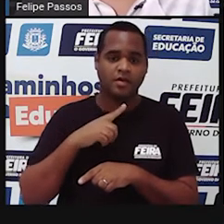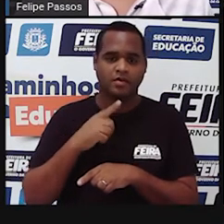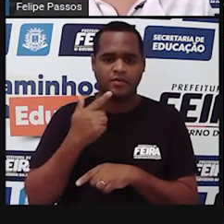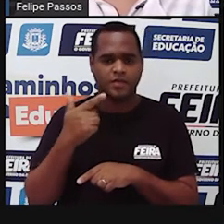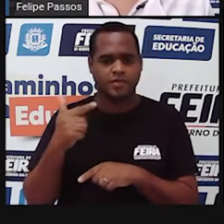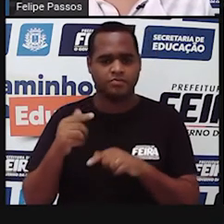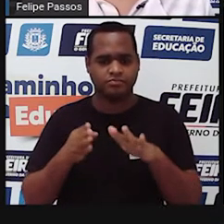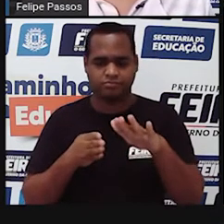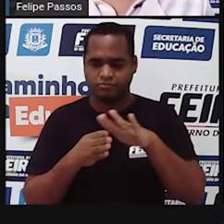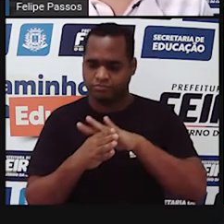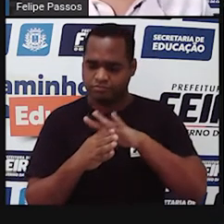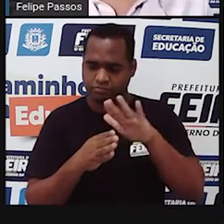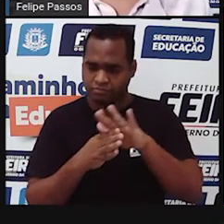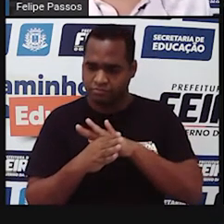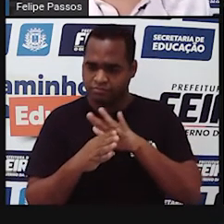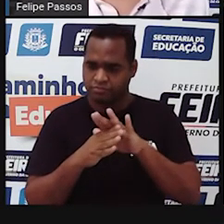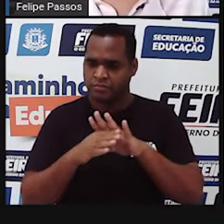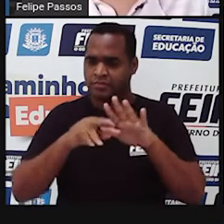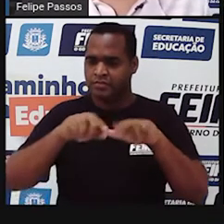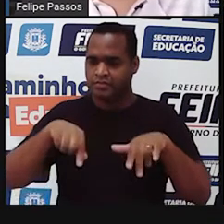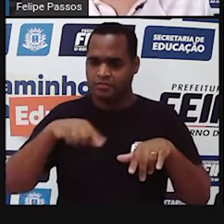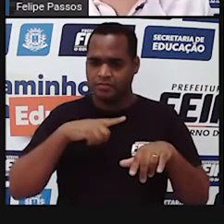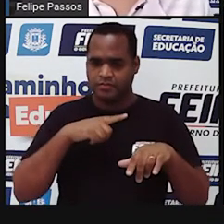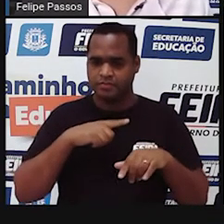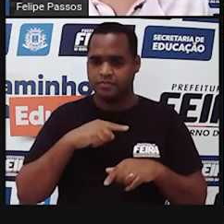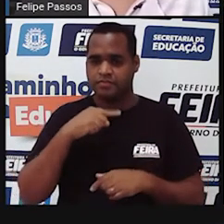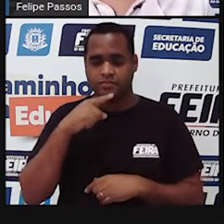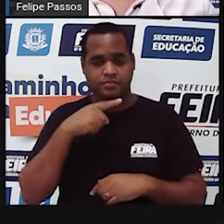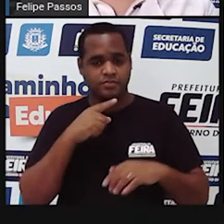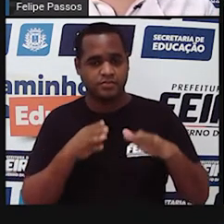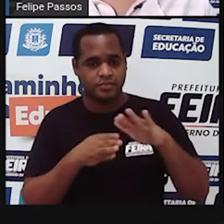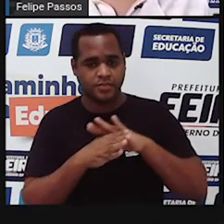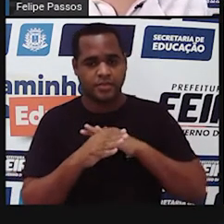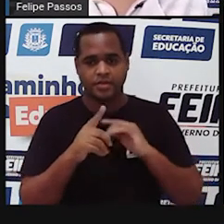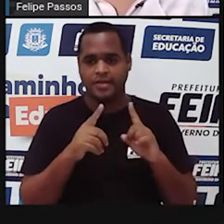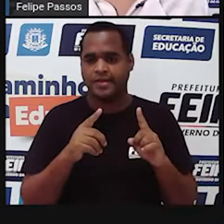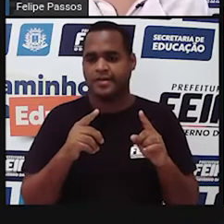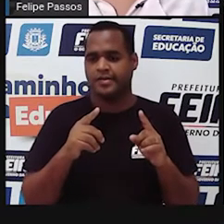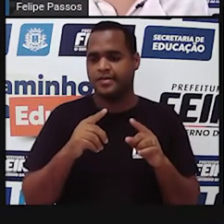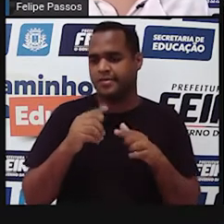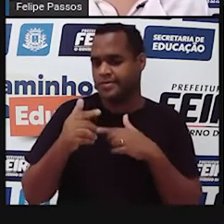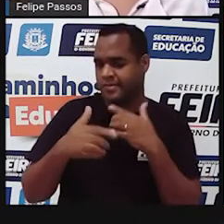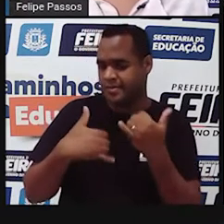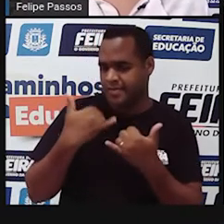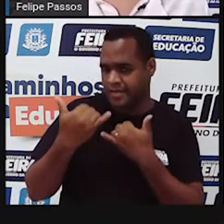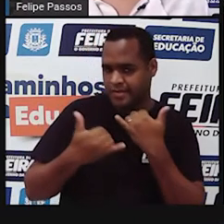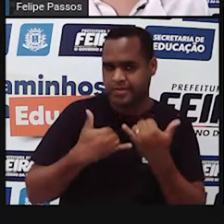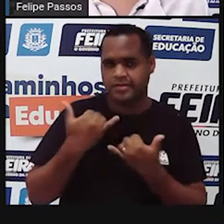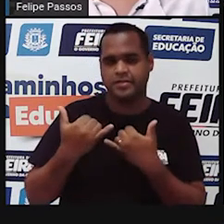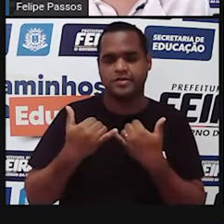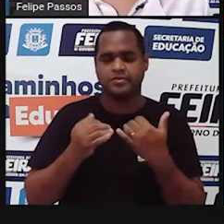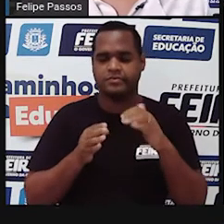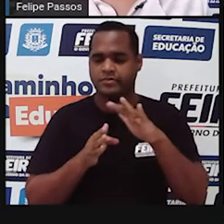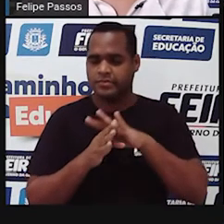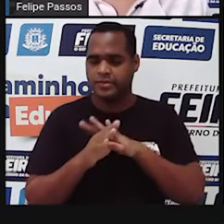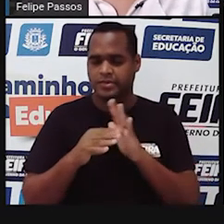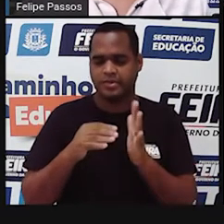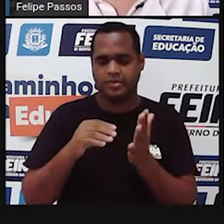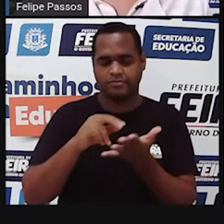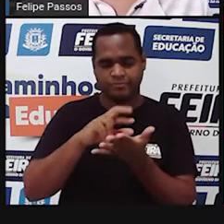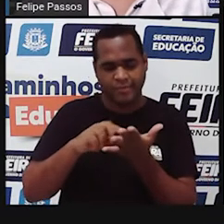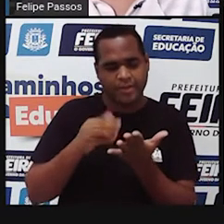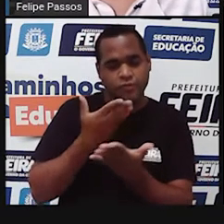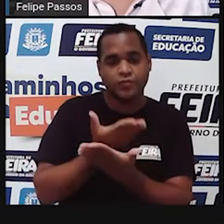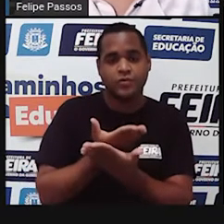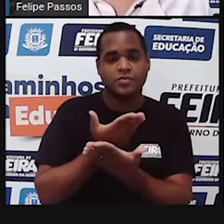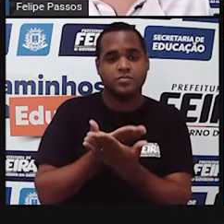acesso aos recursos que as outras crianças têm. Elas não vão ter acesso ao lazer, elas não vão ter acesso a material didático de